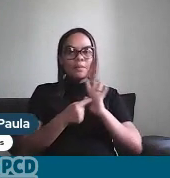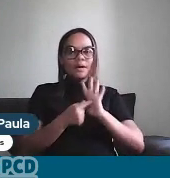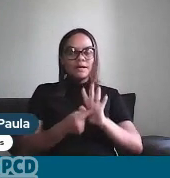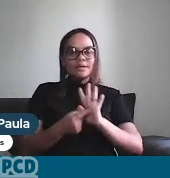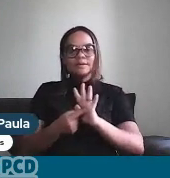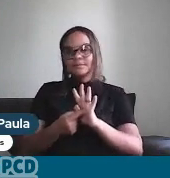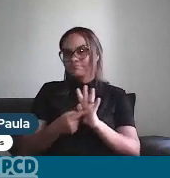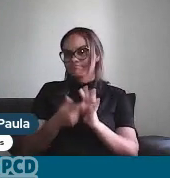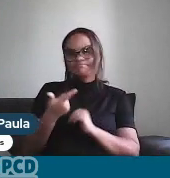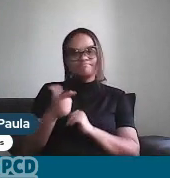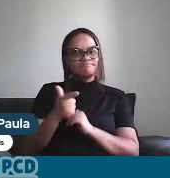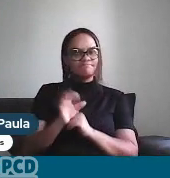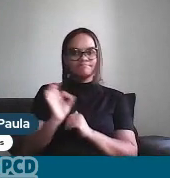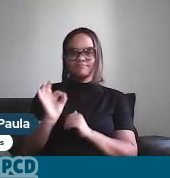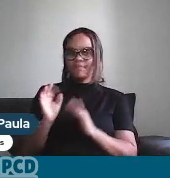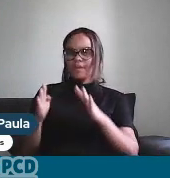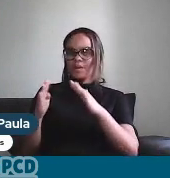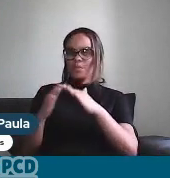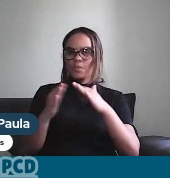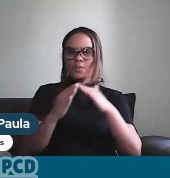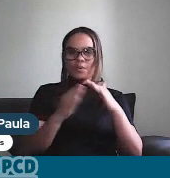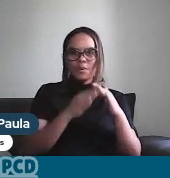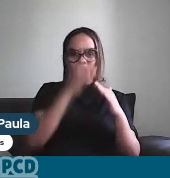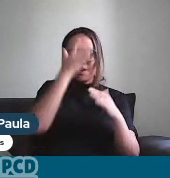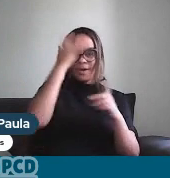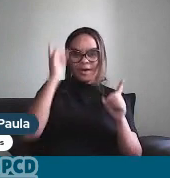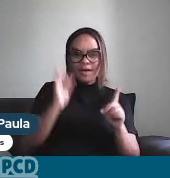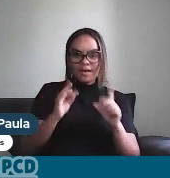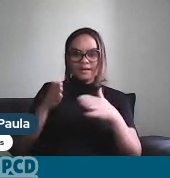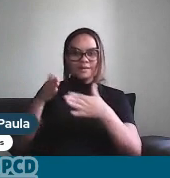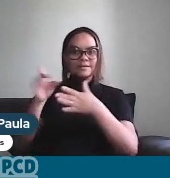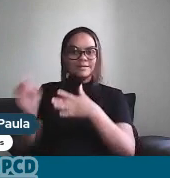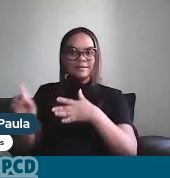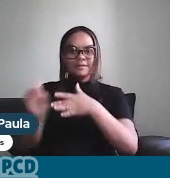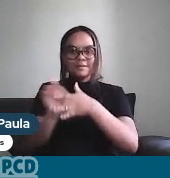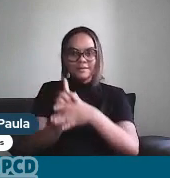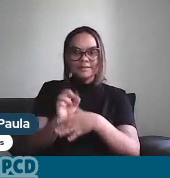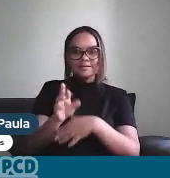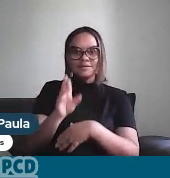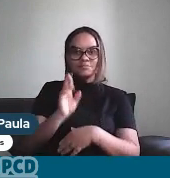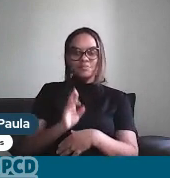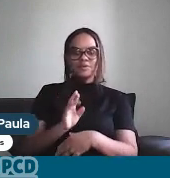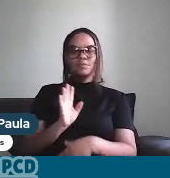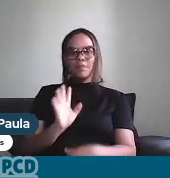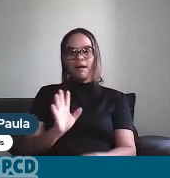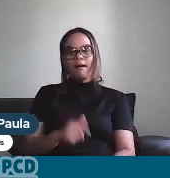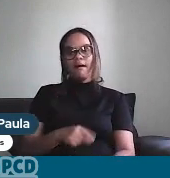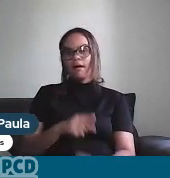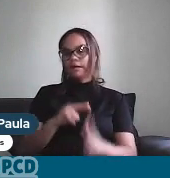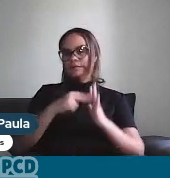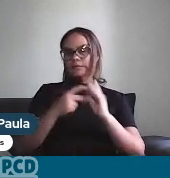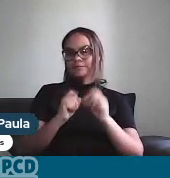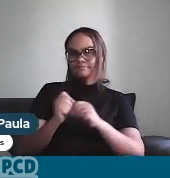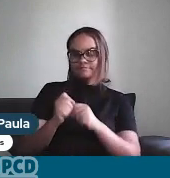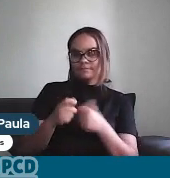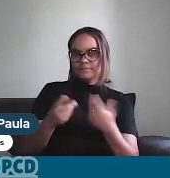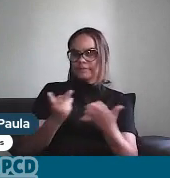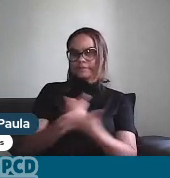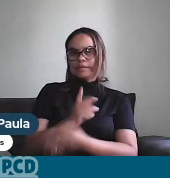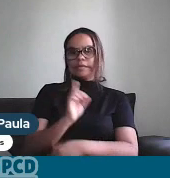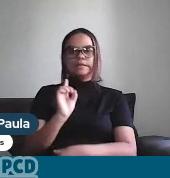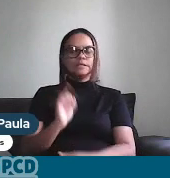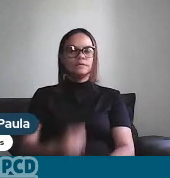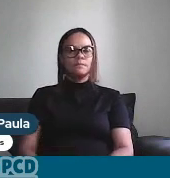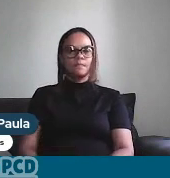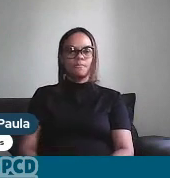nem todas as casas que têm pessoas com deficiência respondem. Mas isso não significa que esteja errado,